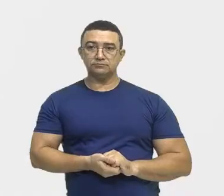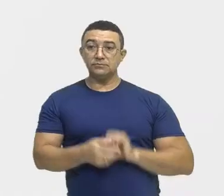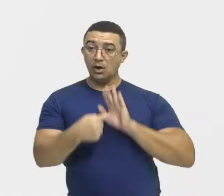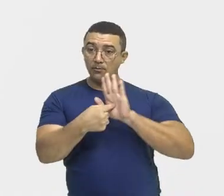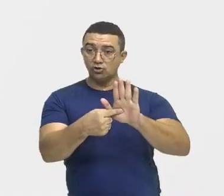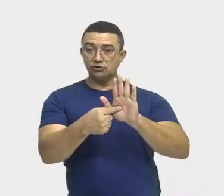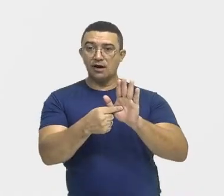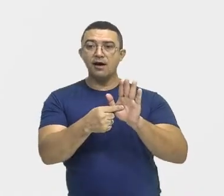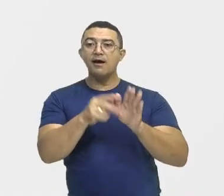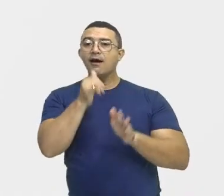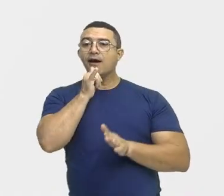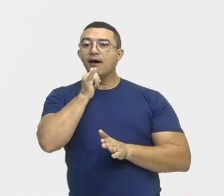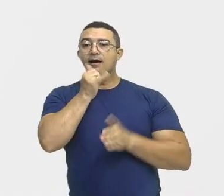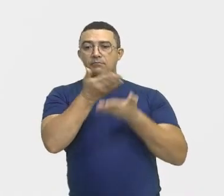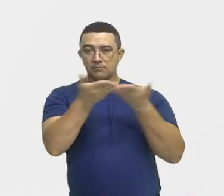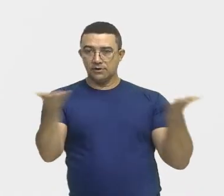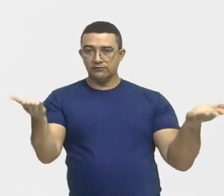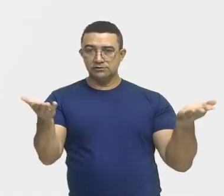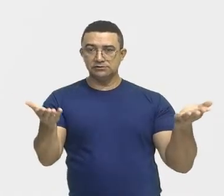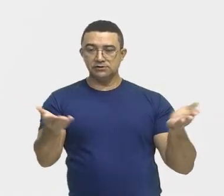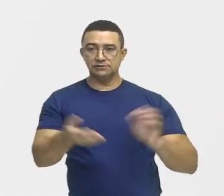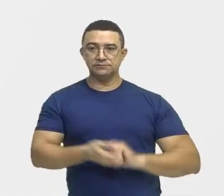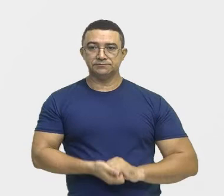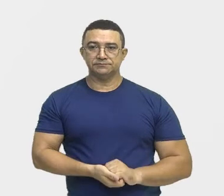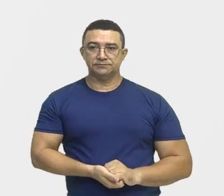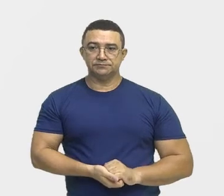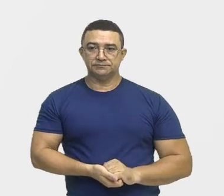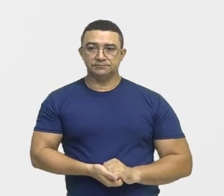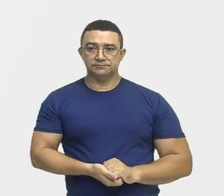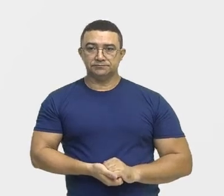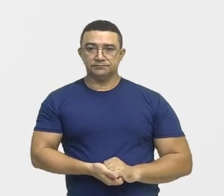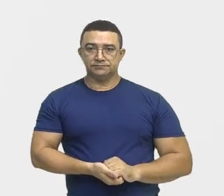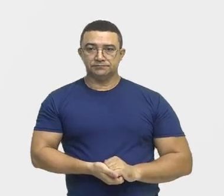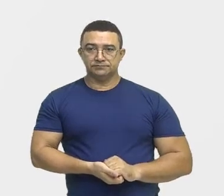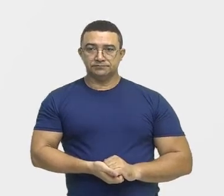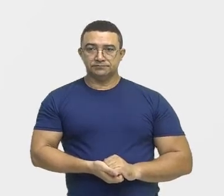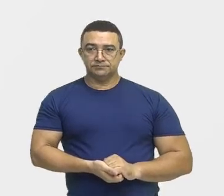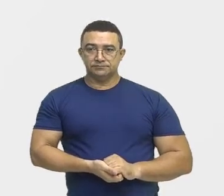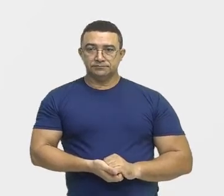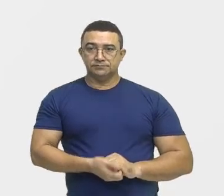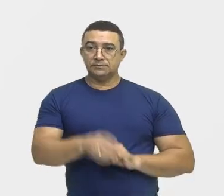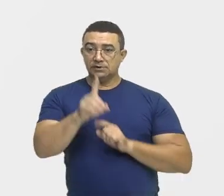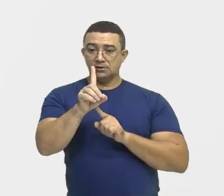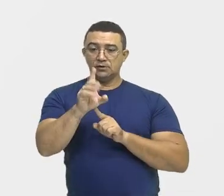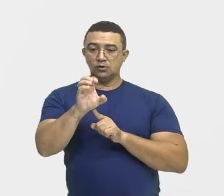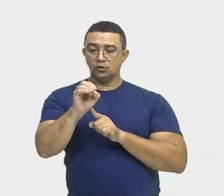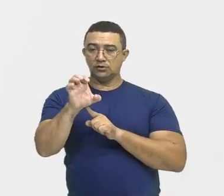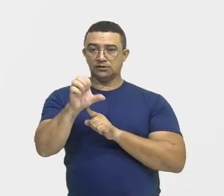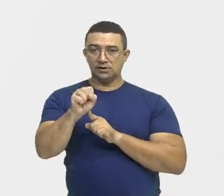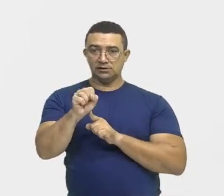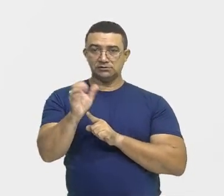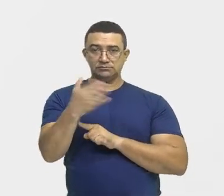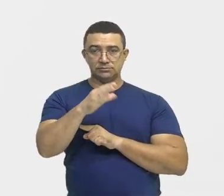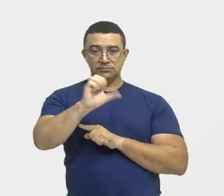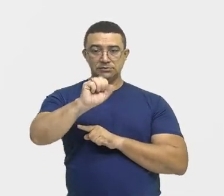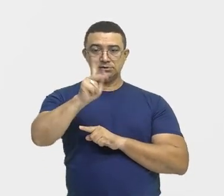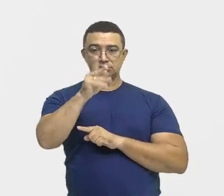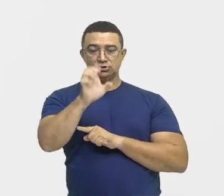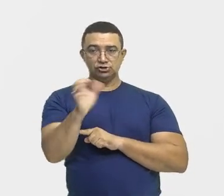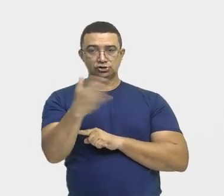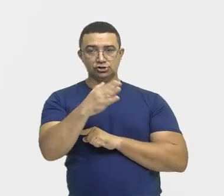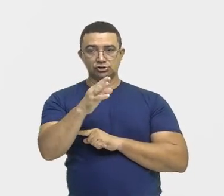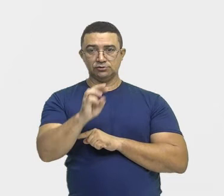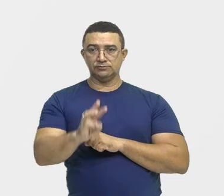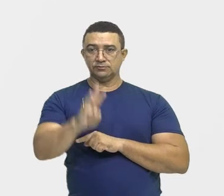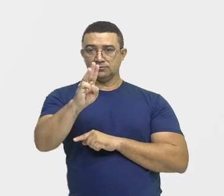exemplo aí do The Simple Present na forma interrogativa. Olha só. O does, então, she, does, então, sendo